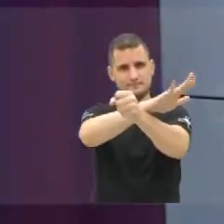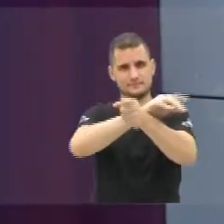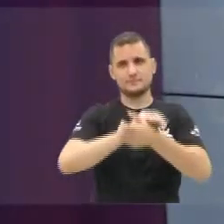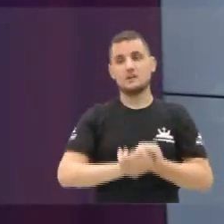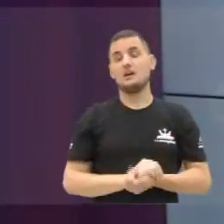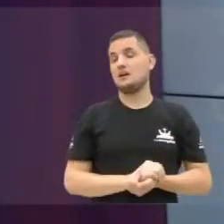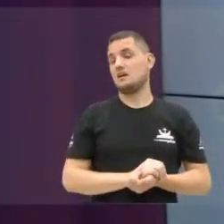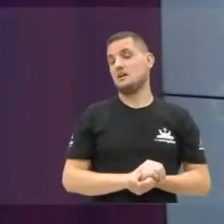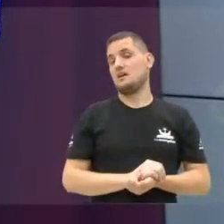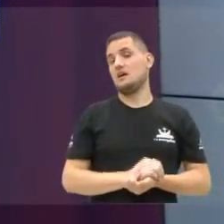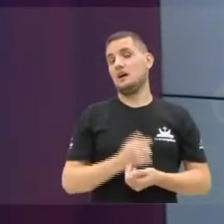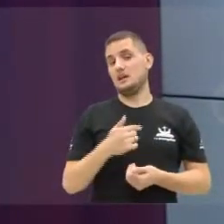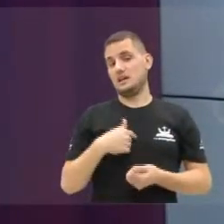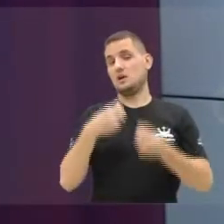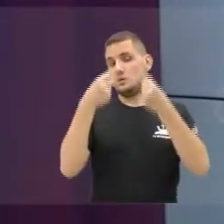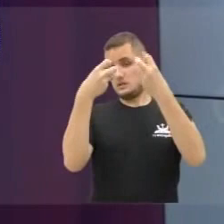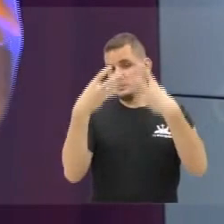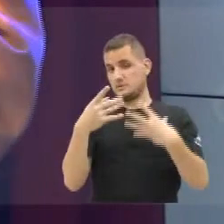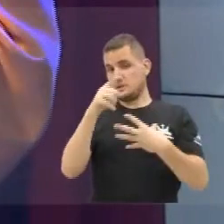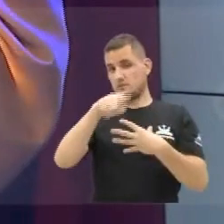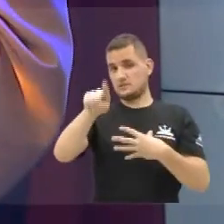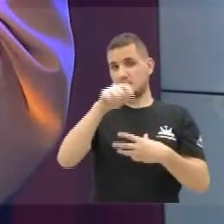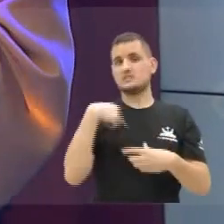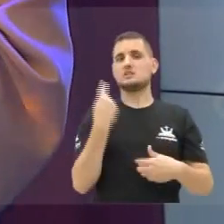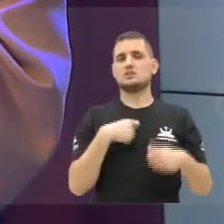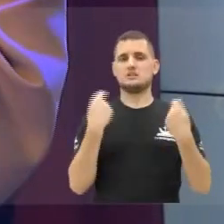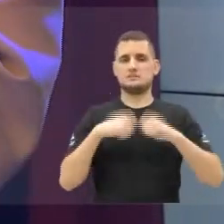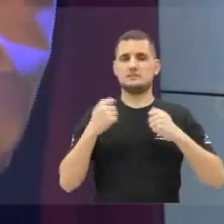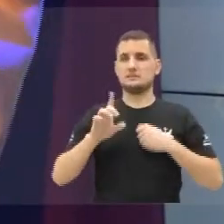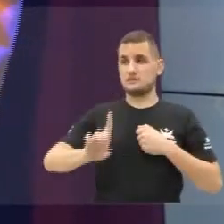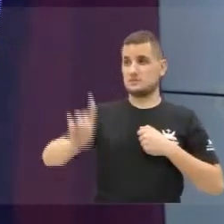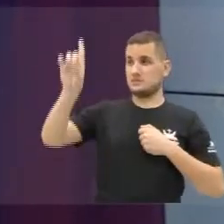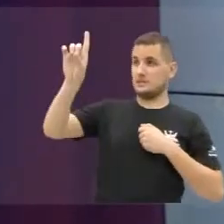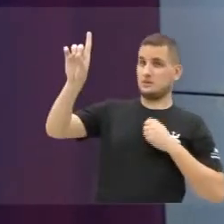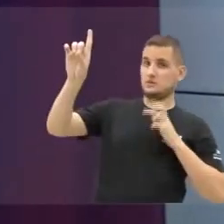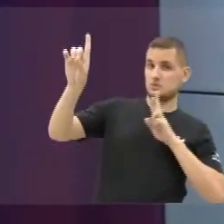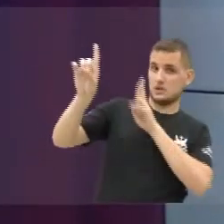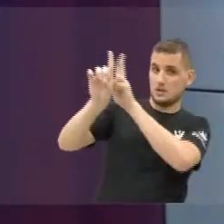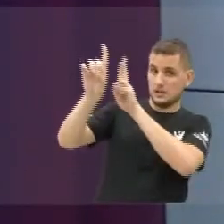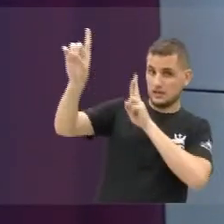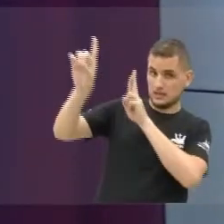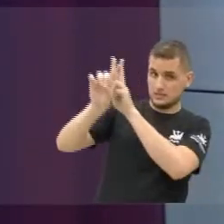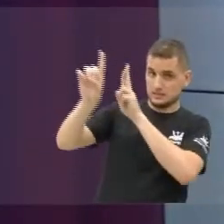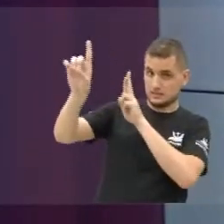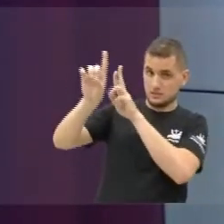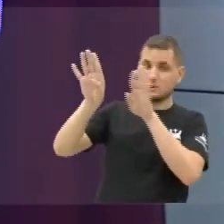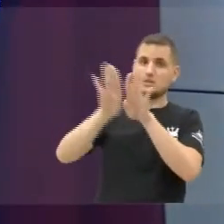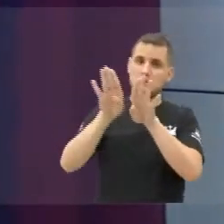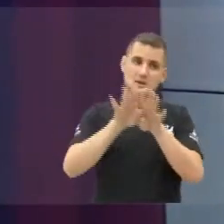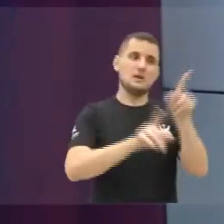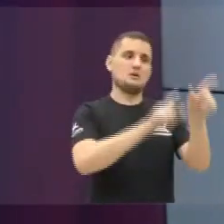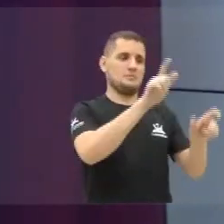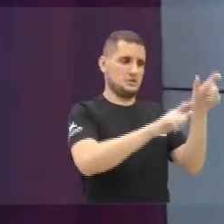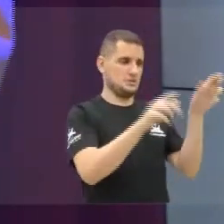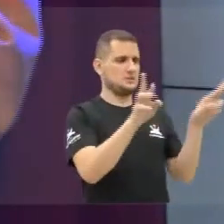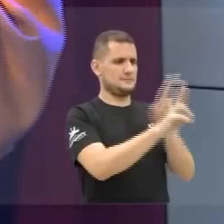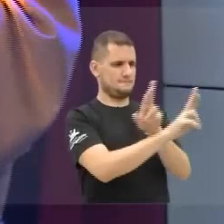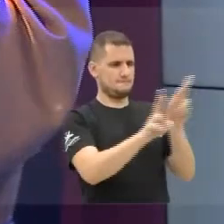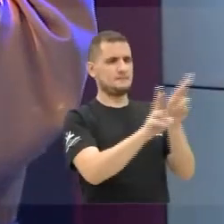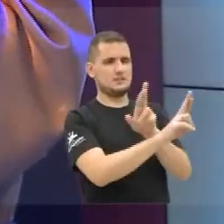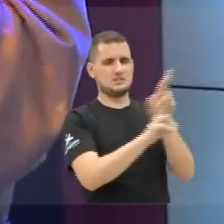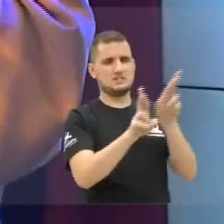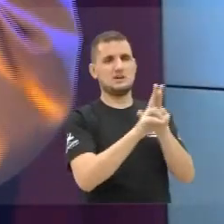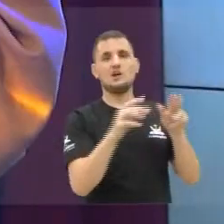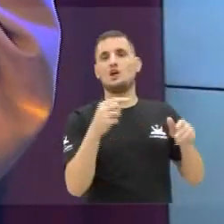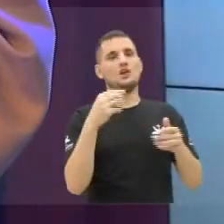E eu disse a vocês, nós fomos criados para o relacionamento com Deus e com o relacionamento com as pessoas, mas nenhum e nem outro pode